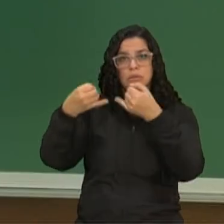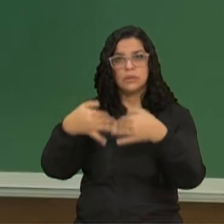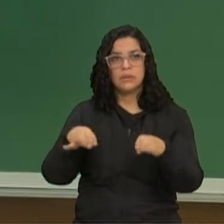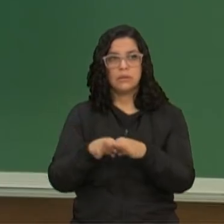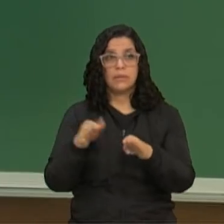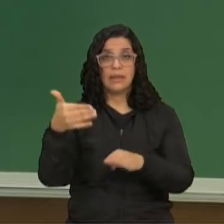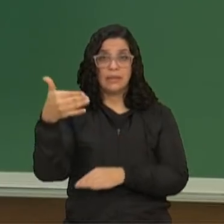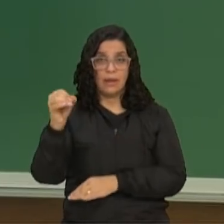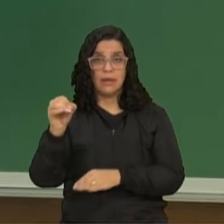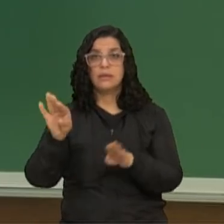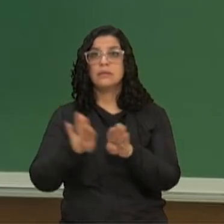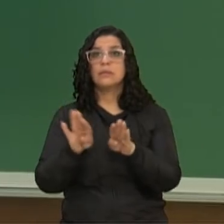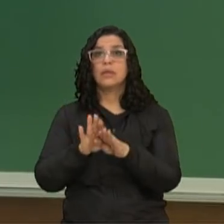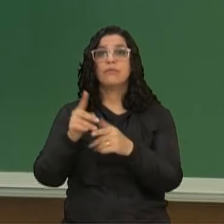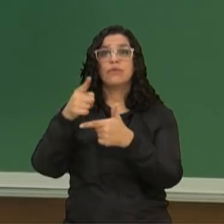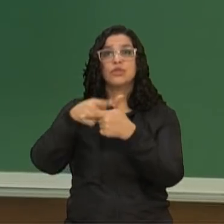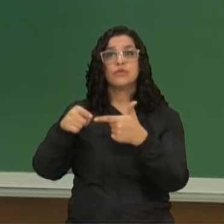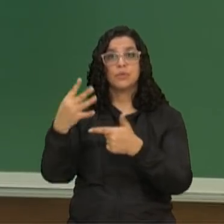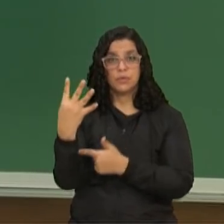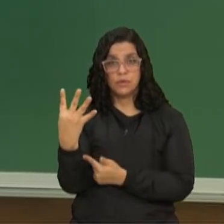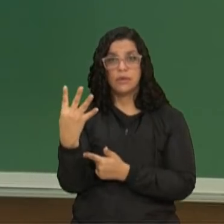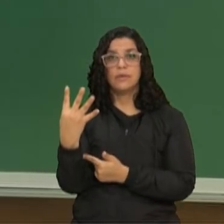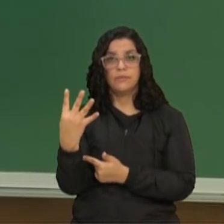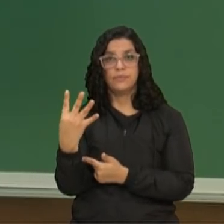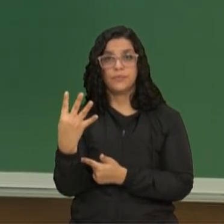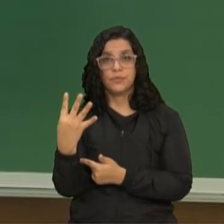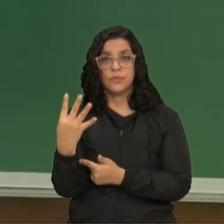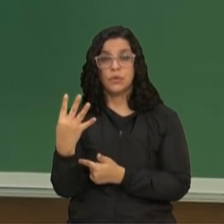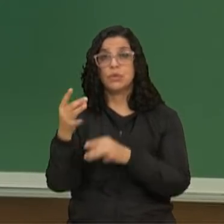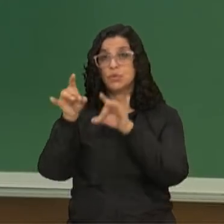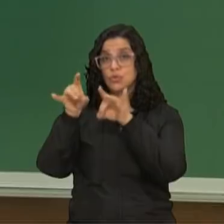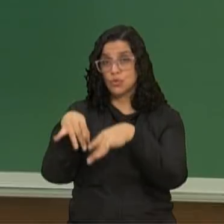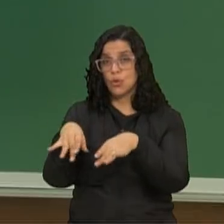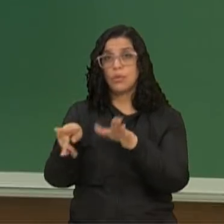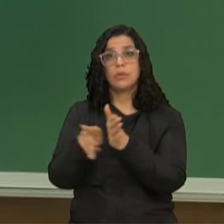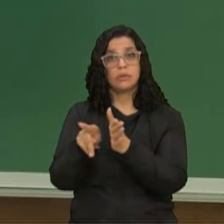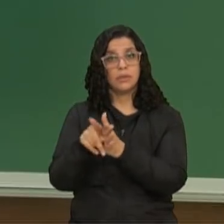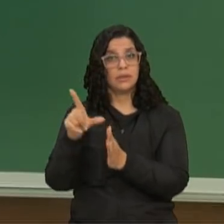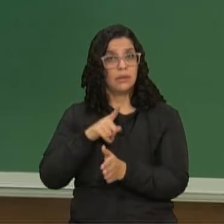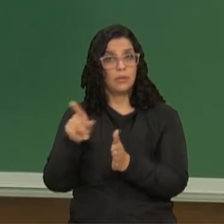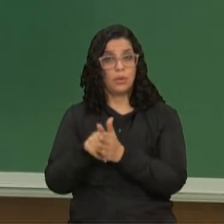pegar o 10 e dividir por 4, e o que restar